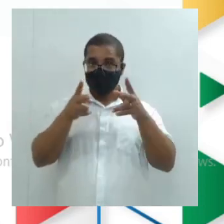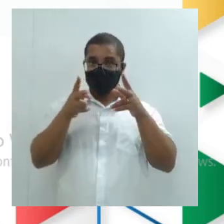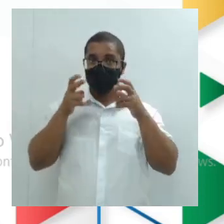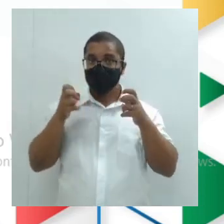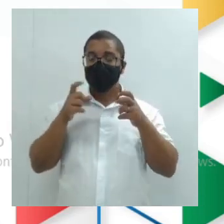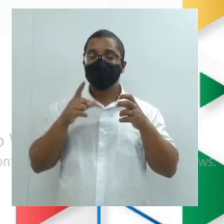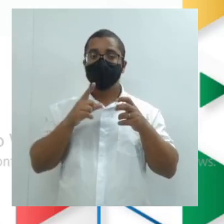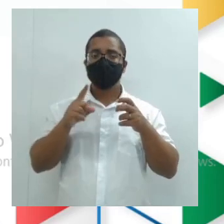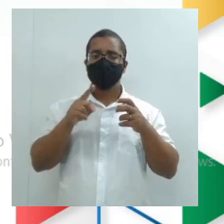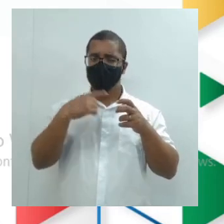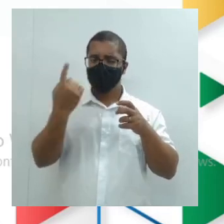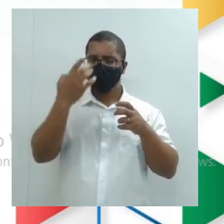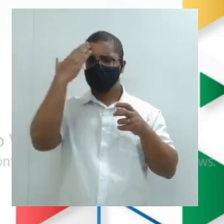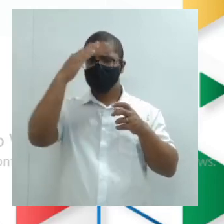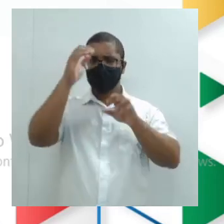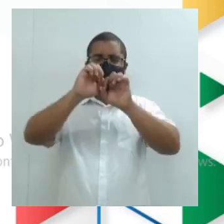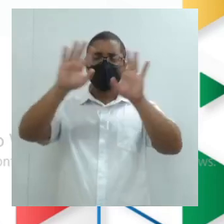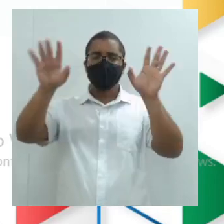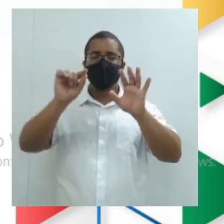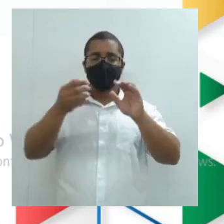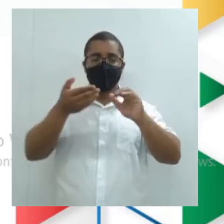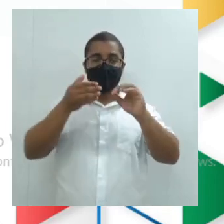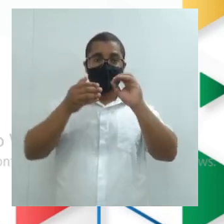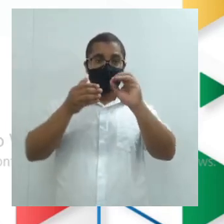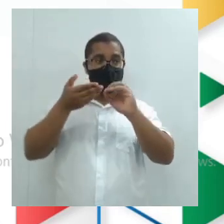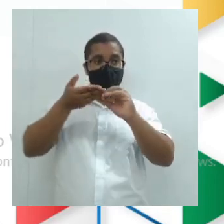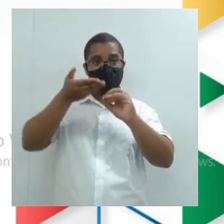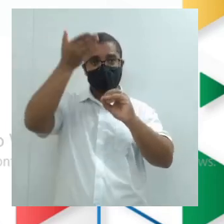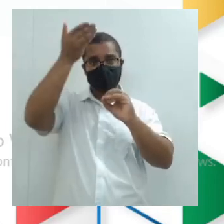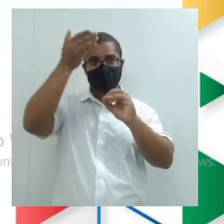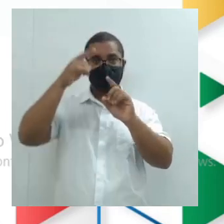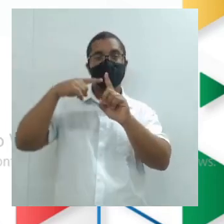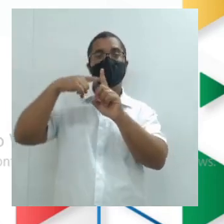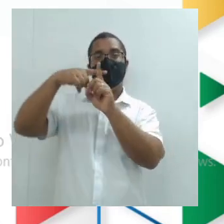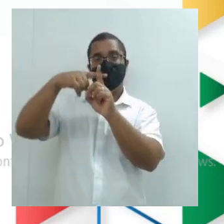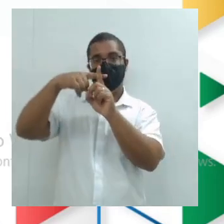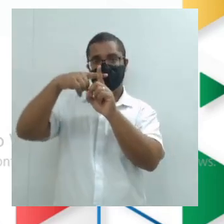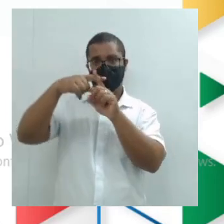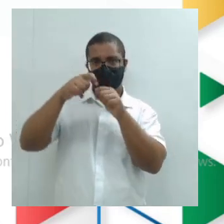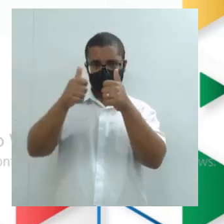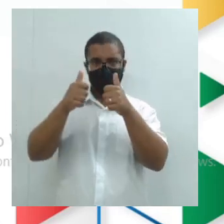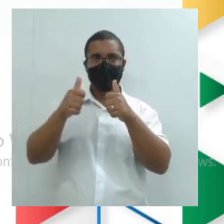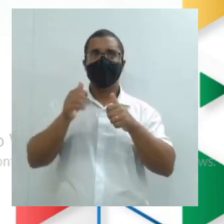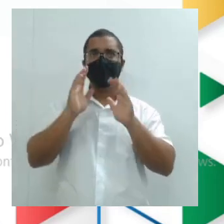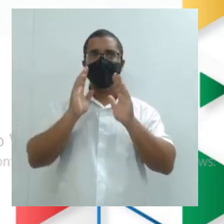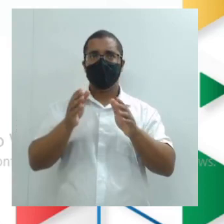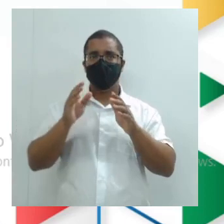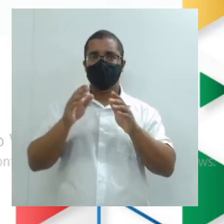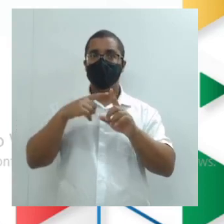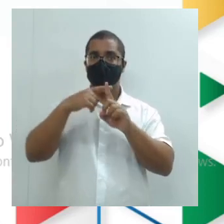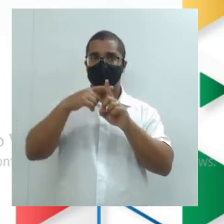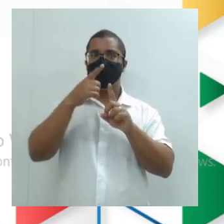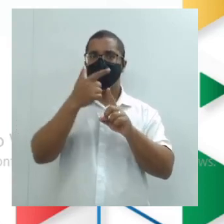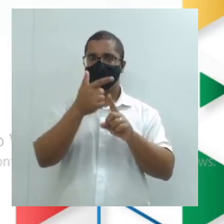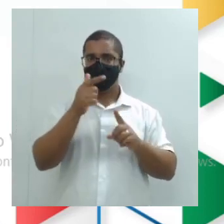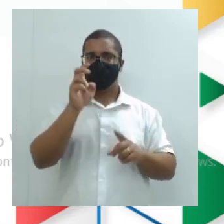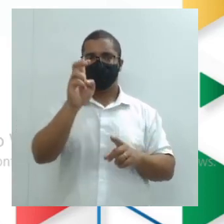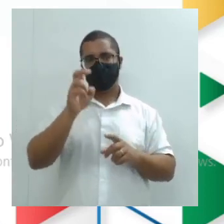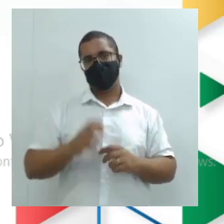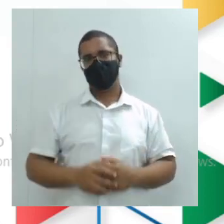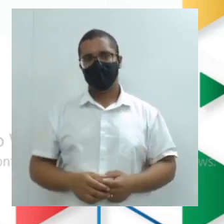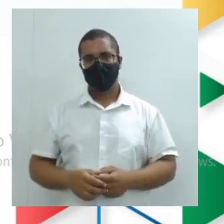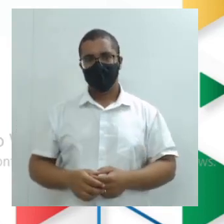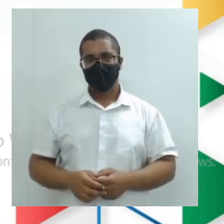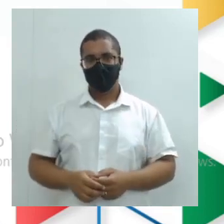percepção aí, eu vou ter que colocar acima de zero mais, ok? Então, já a resposta aí para você. Mais